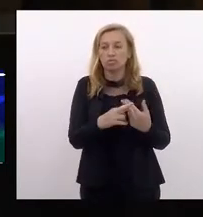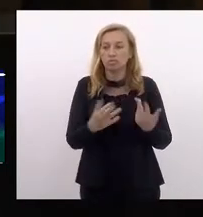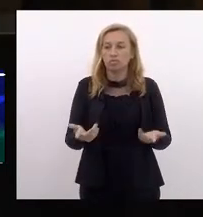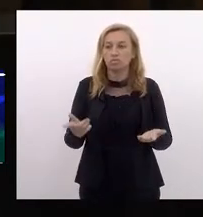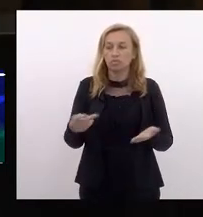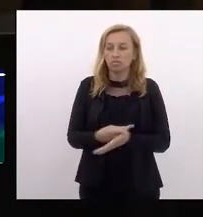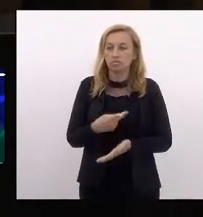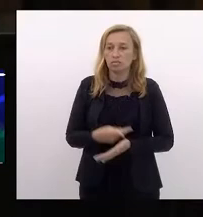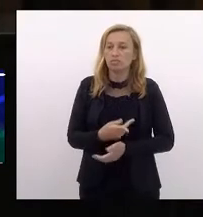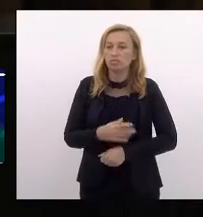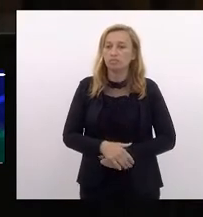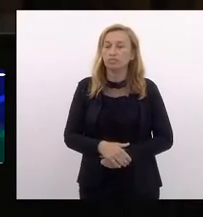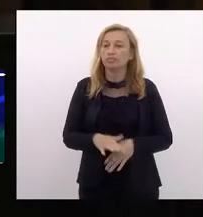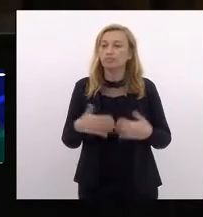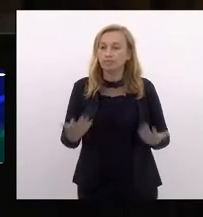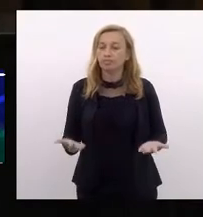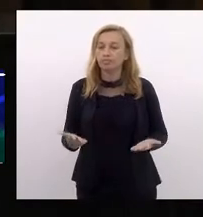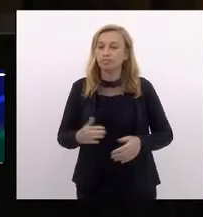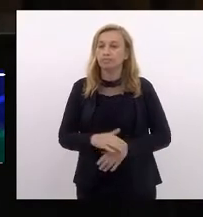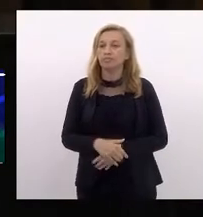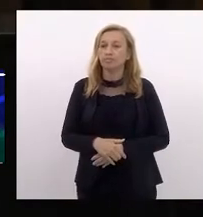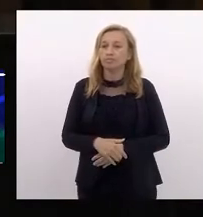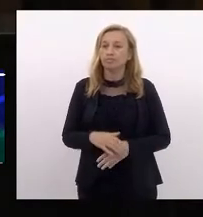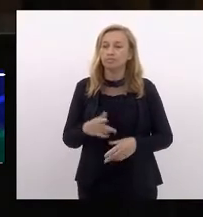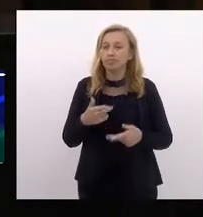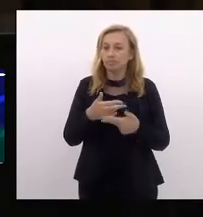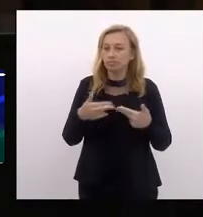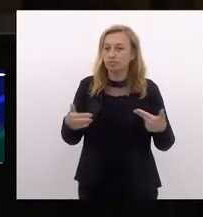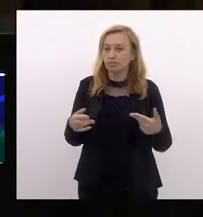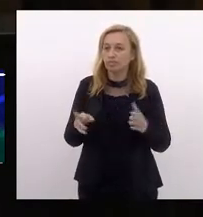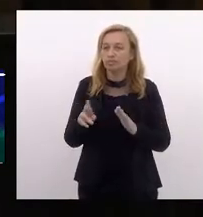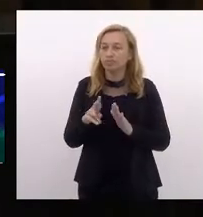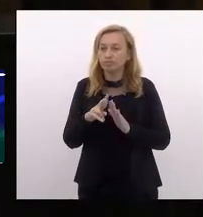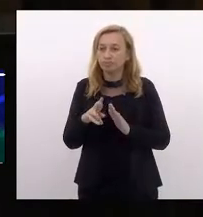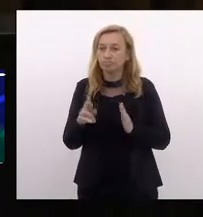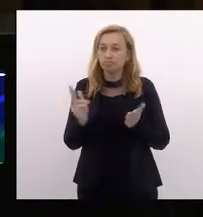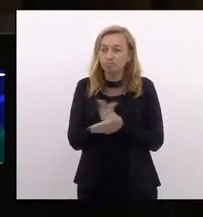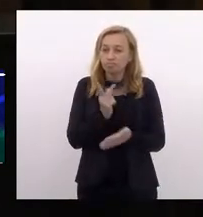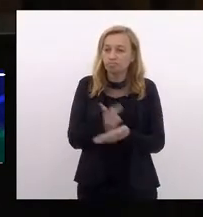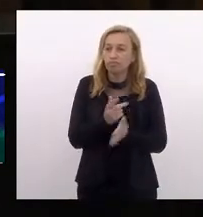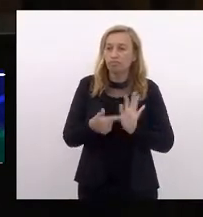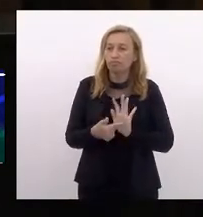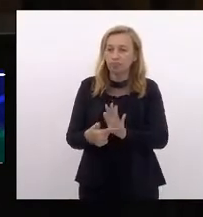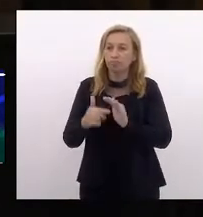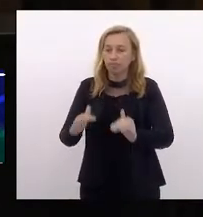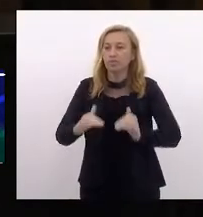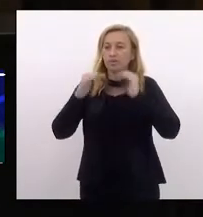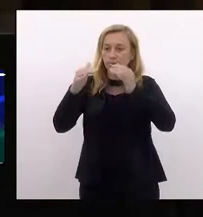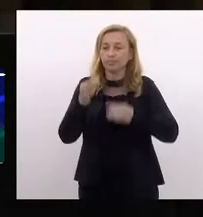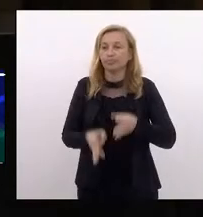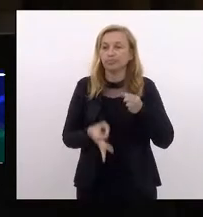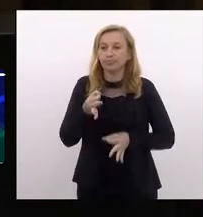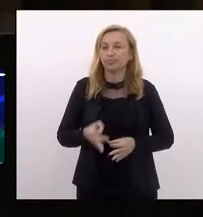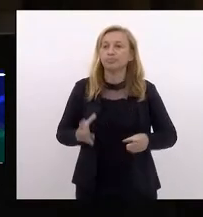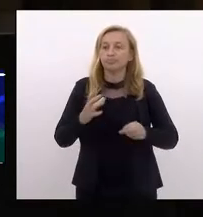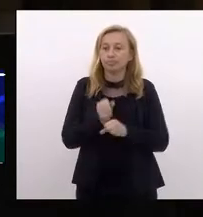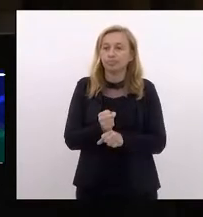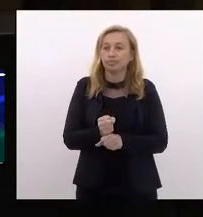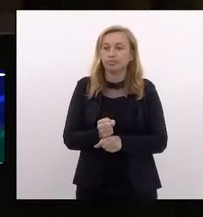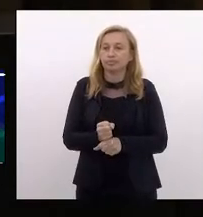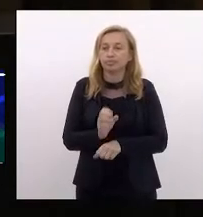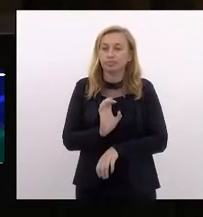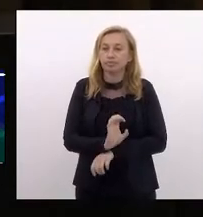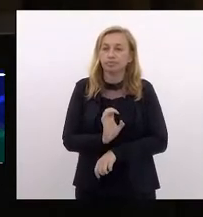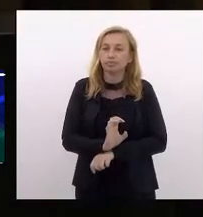escandaloso então para além das irregularidades apontadas pelo Tribunal de Contas do Estado do Rio de Janeiro